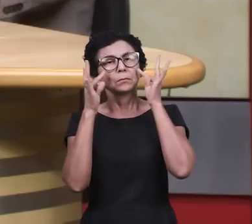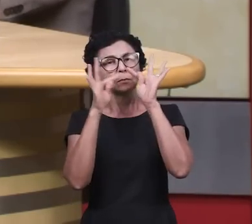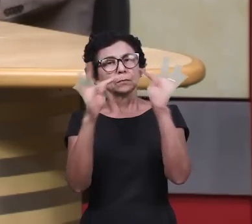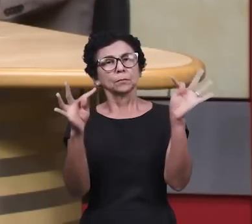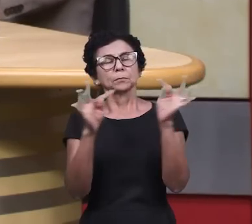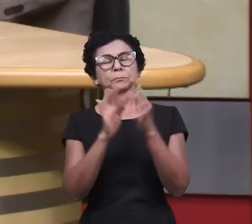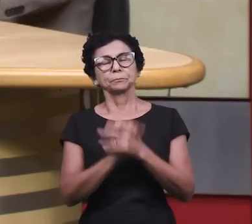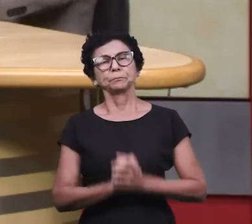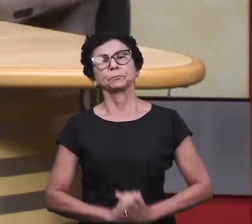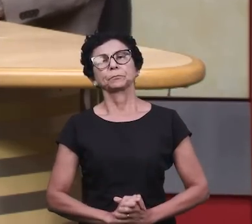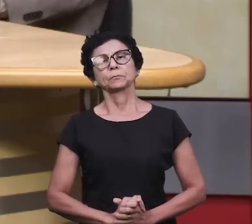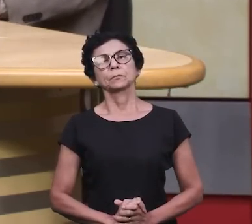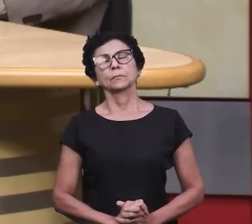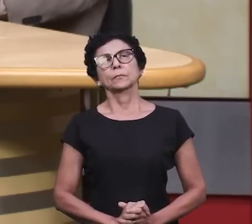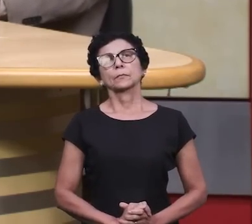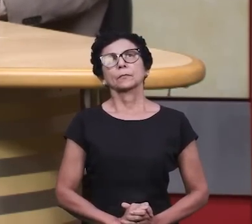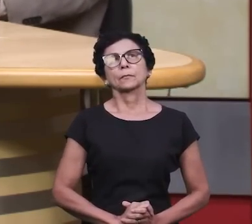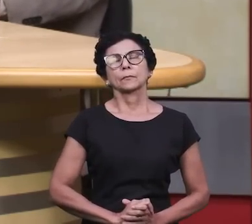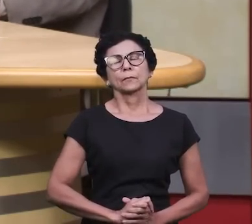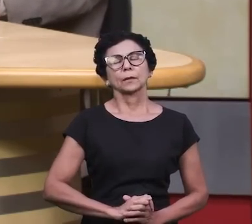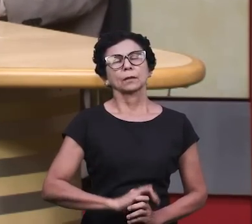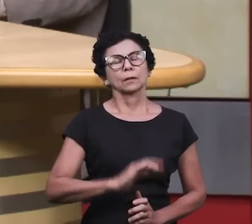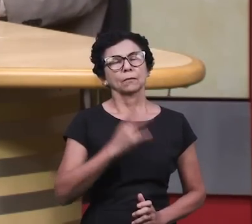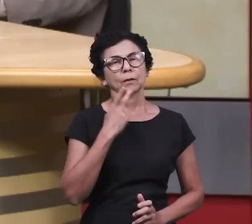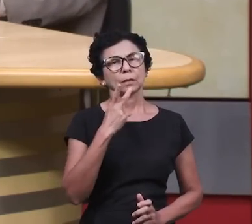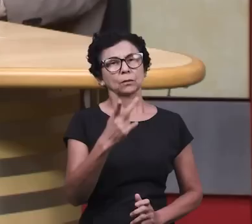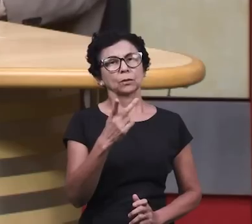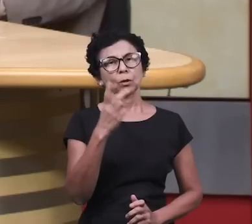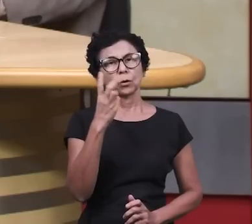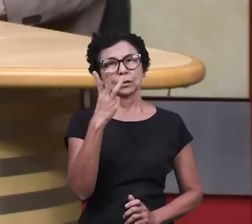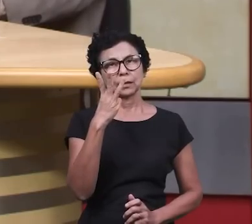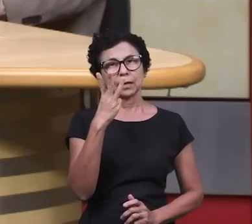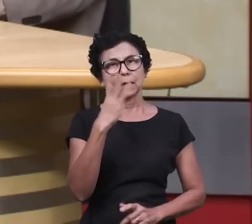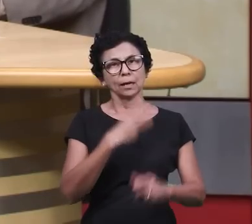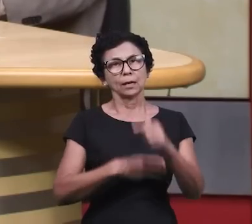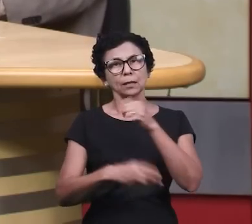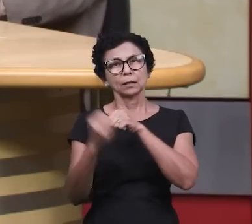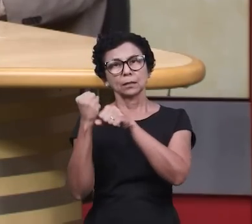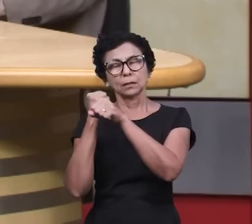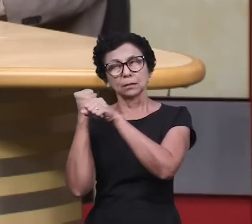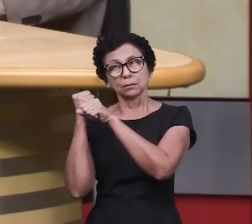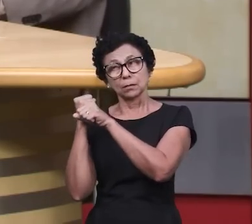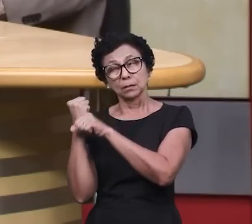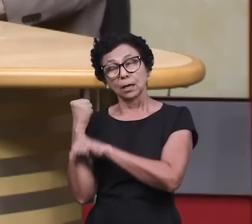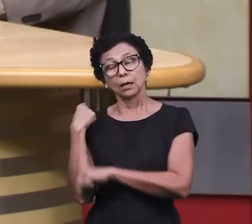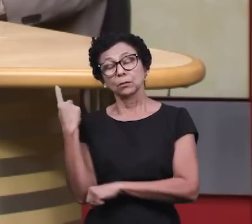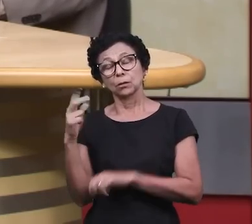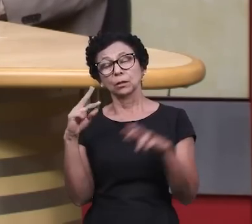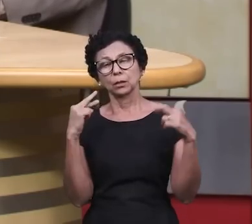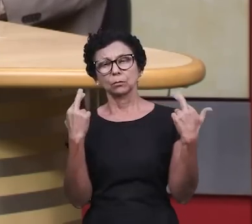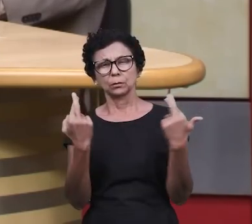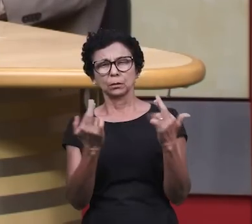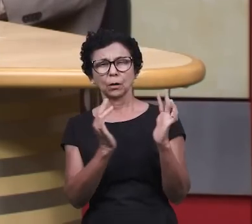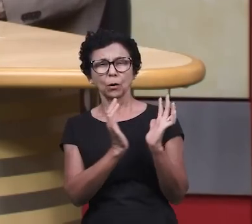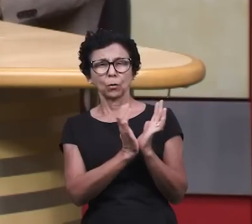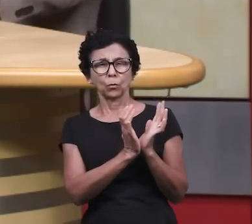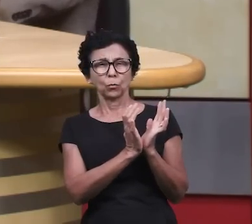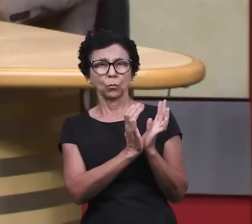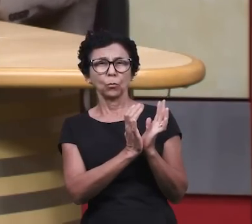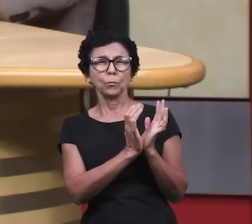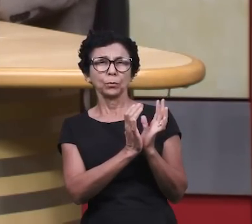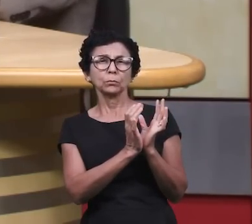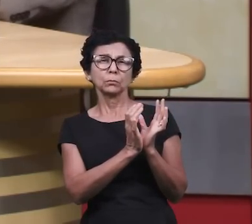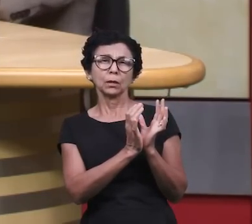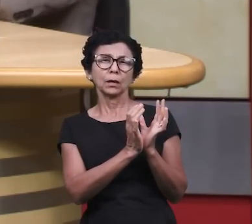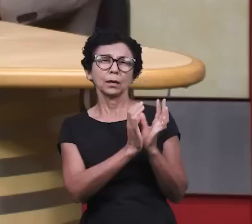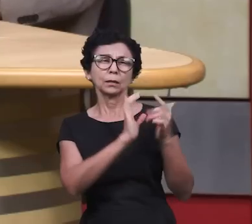Eles disseram que há 3 anos atrás eles saíram de um grupo de igrejas tradicionais que haviam sido